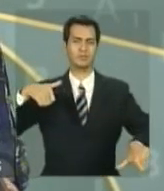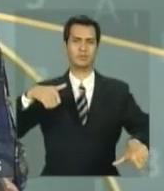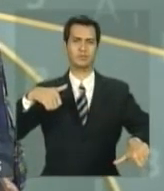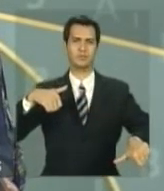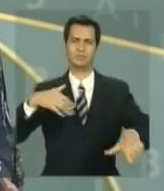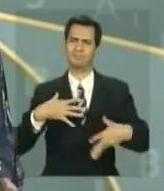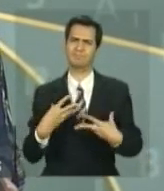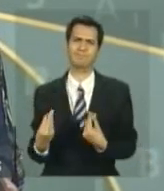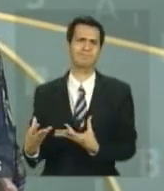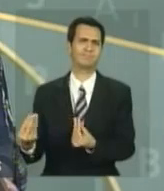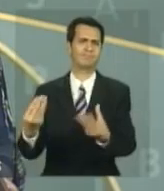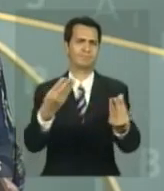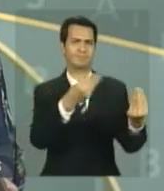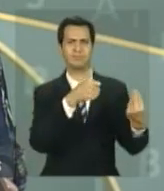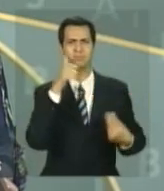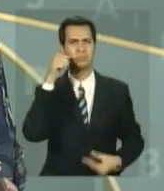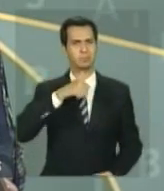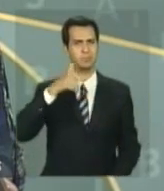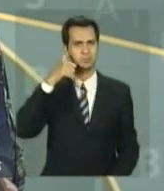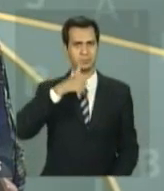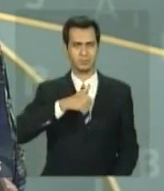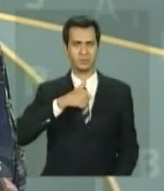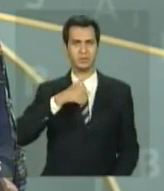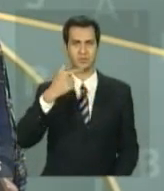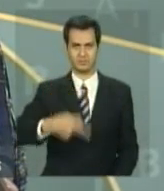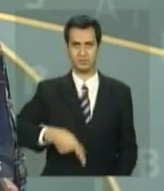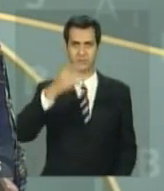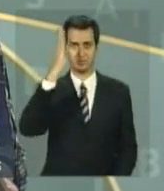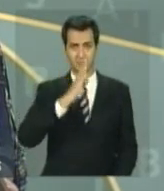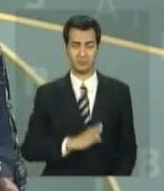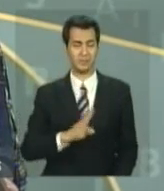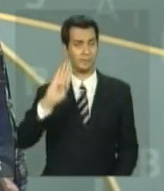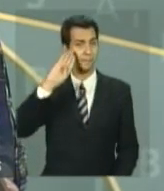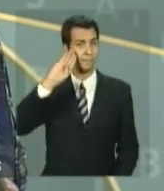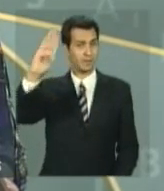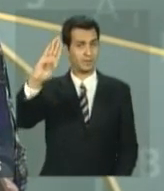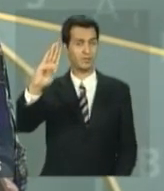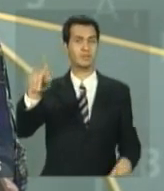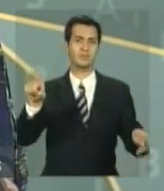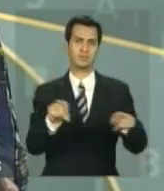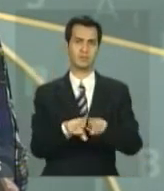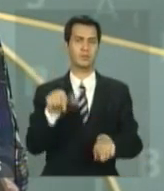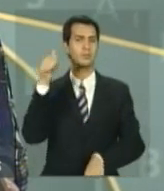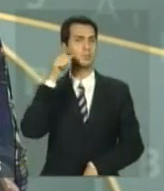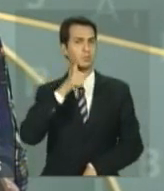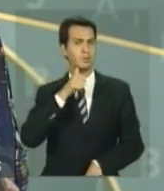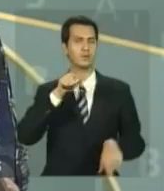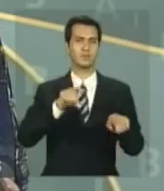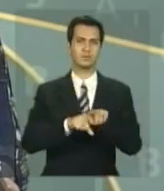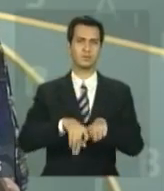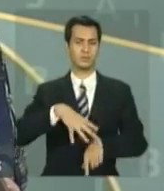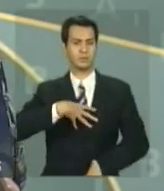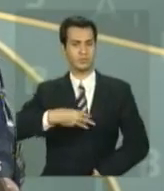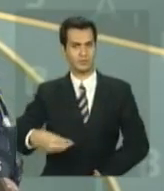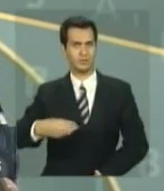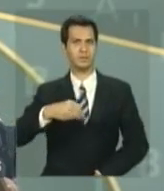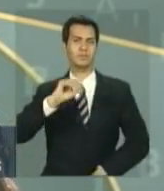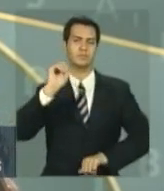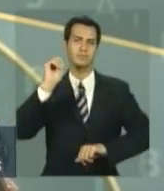de milhões e milhões de mulheres e, sobretudo, das mulheres e de seus filhos e filhas.